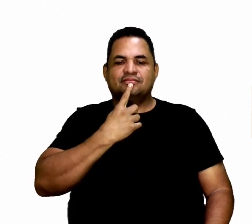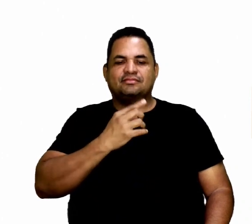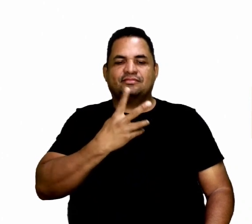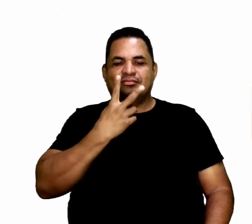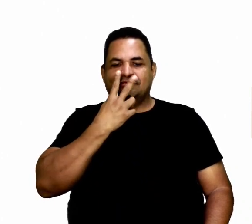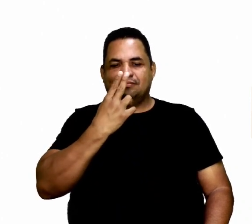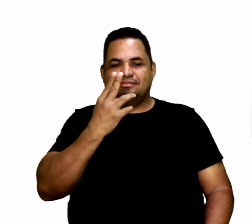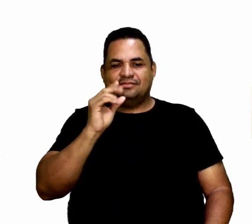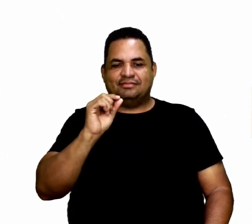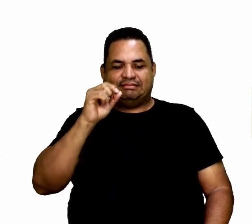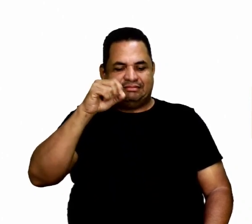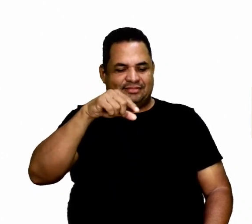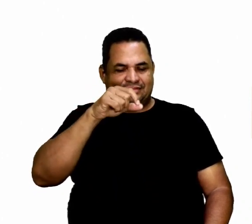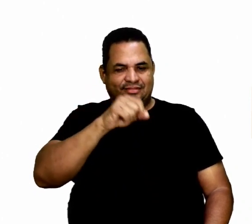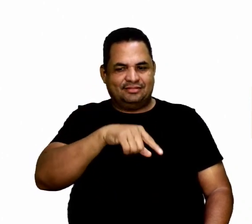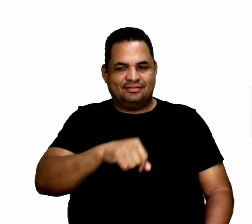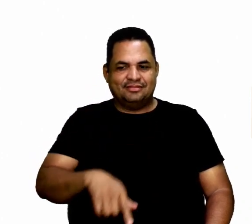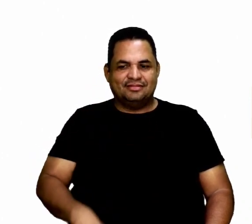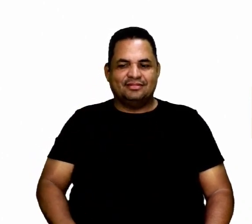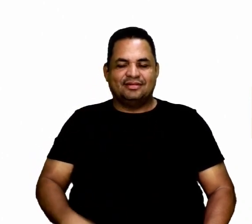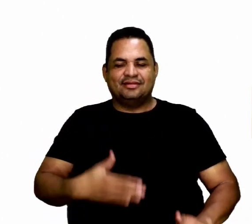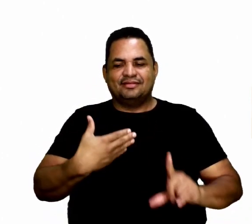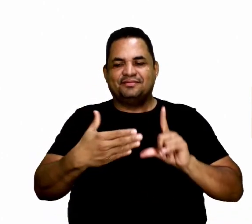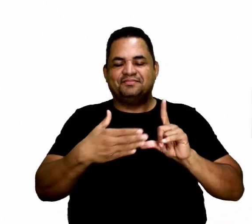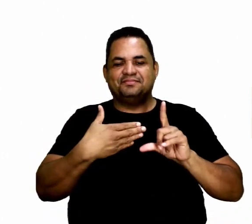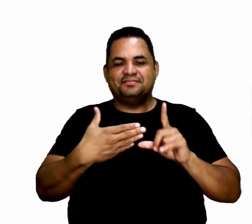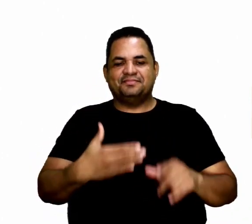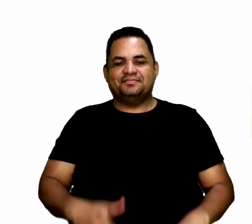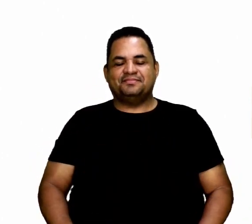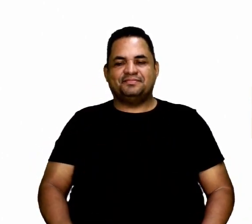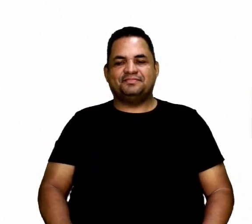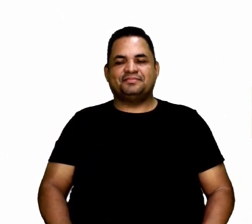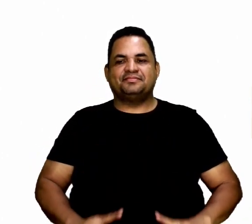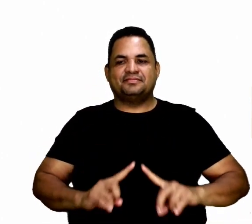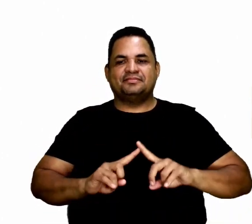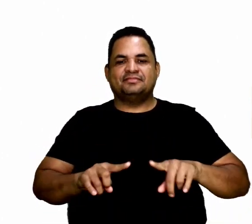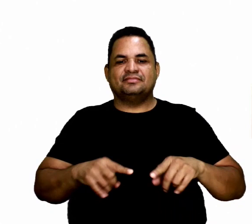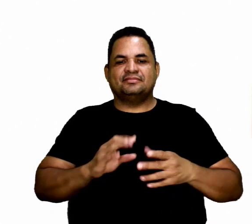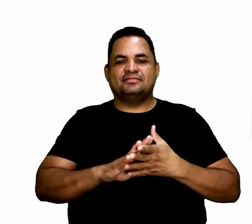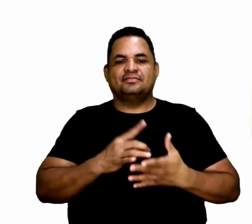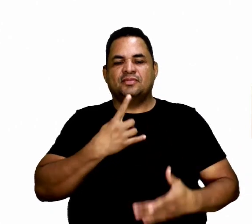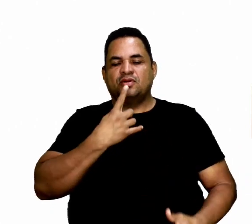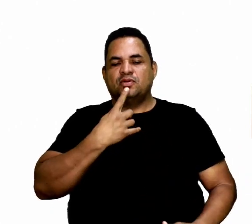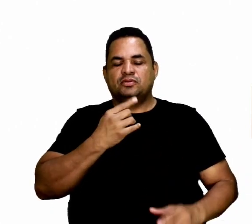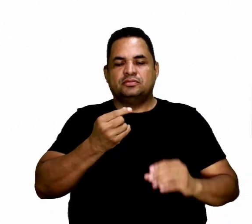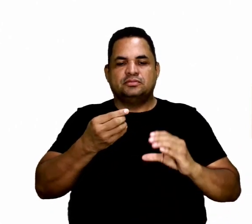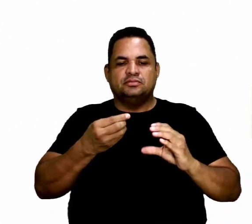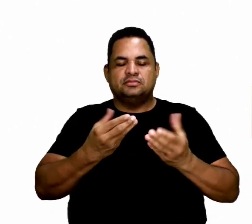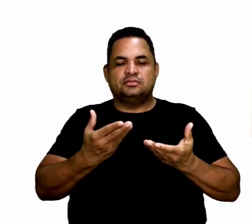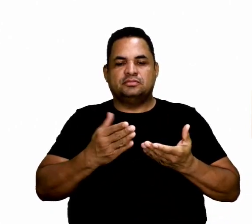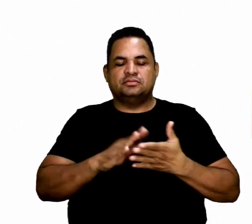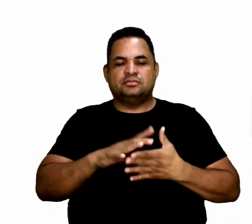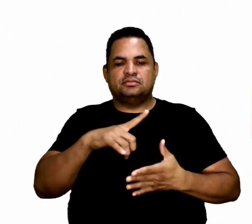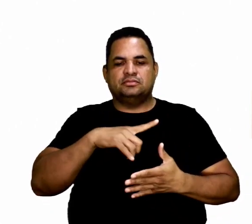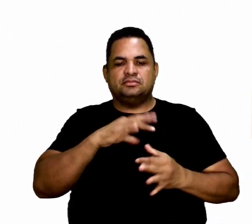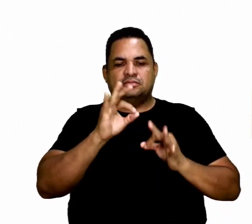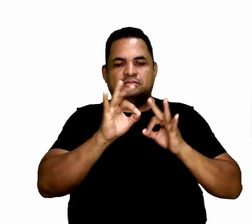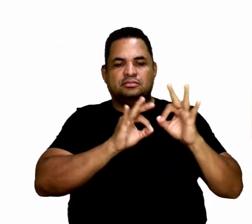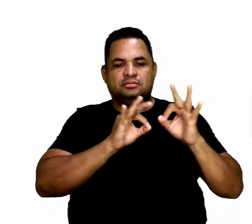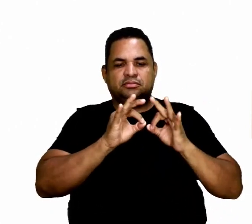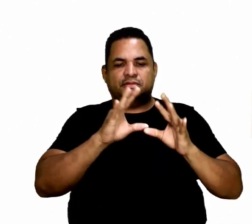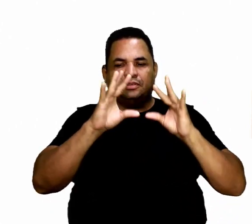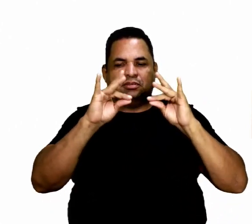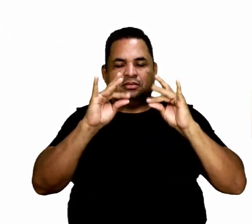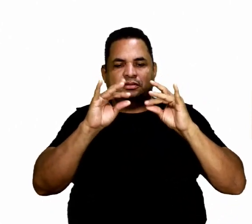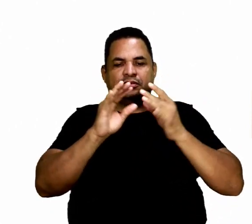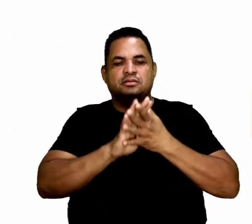caiu sem querer em cima do slide e eu deixei, né? Mas enfim, o sangue, pessoal, apesar dele ter esse formato líquido,